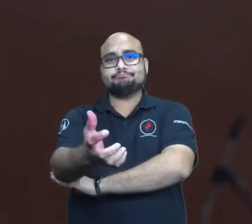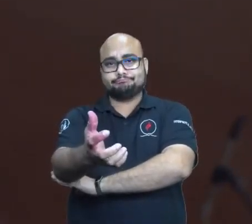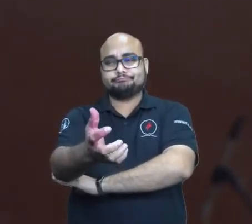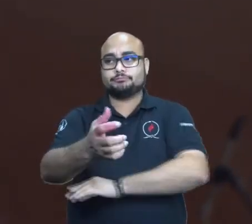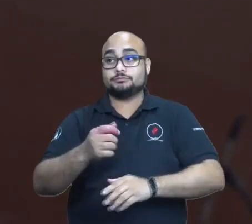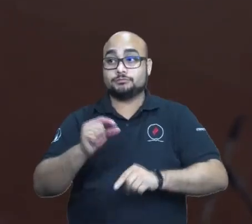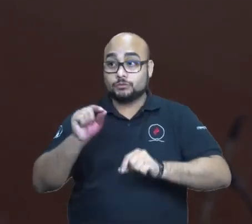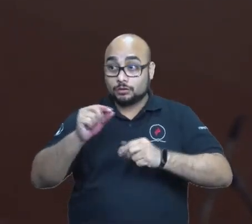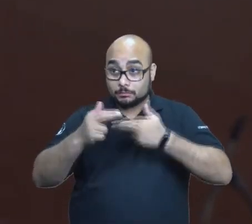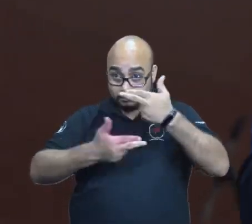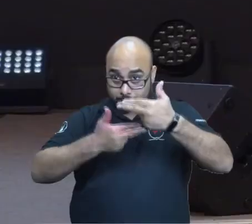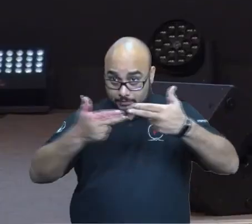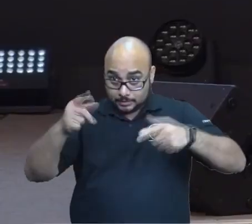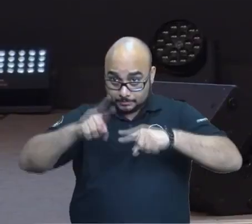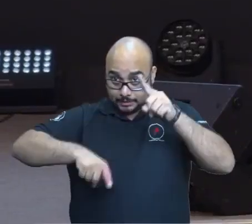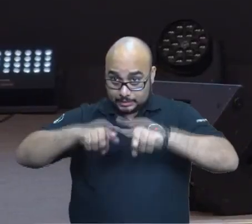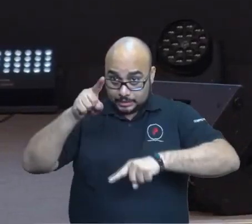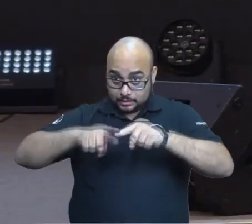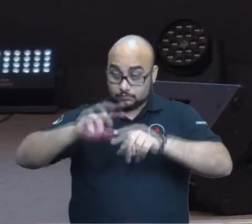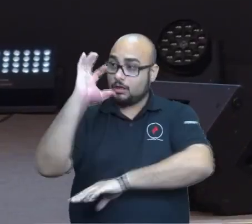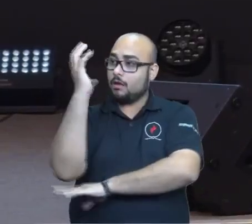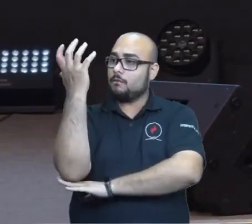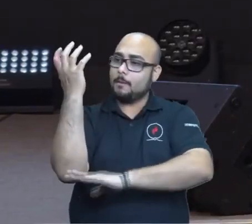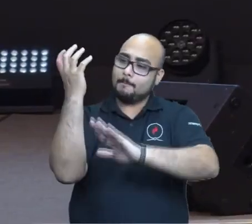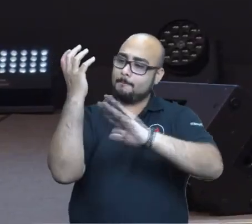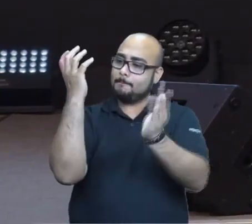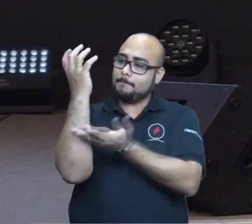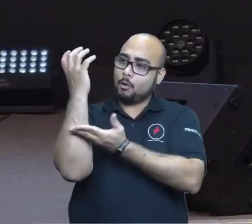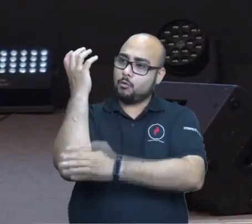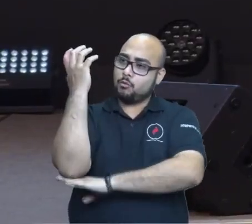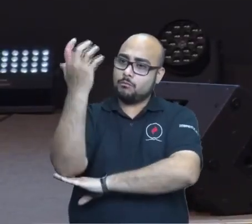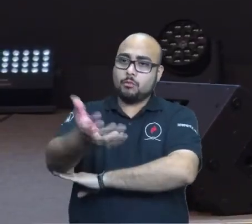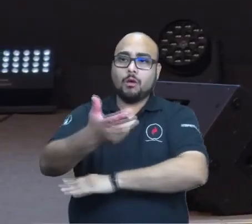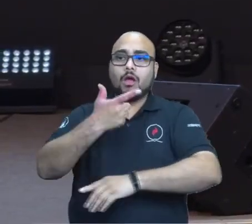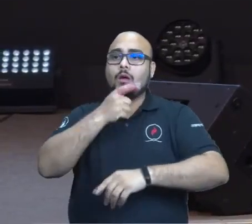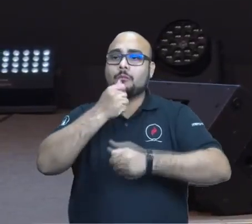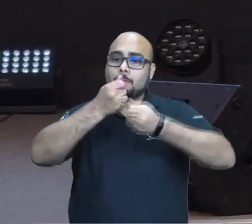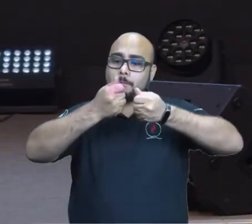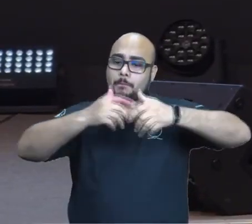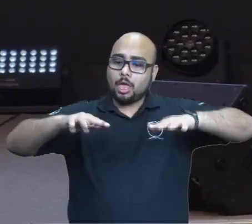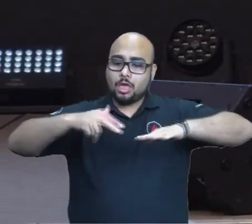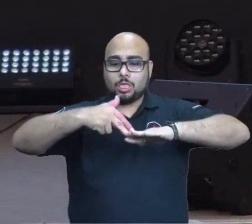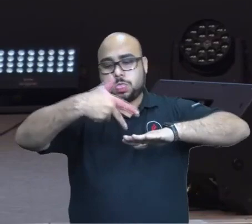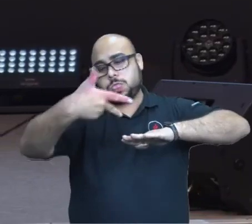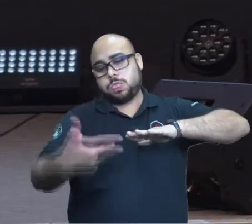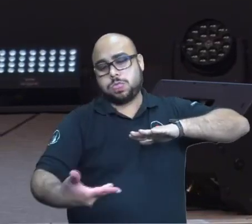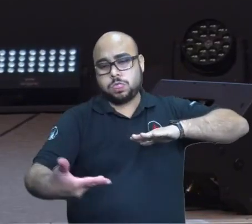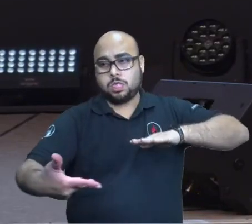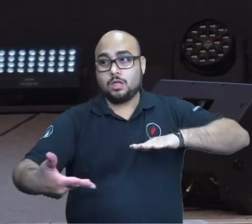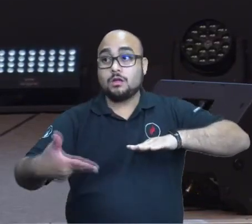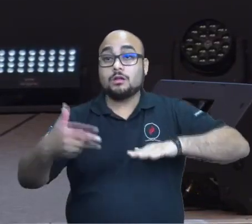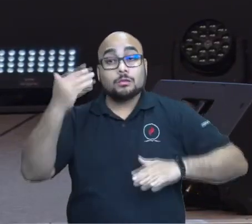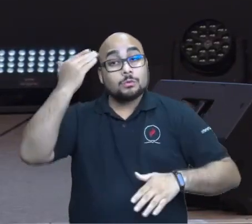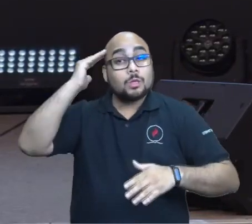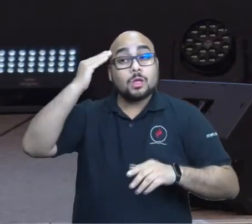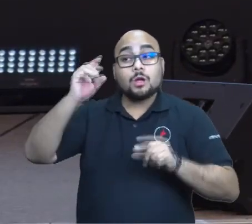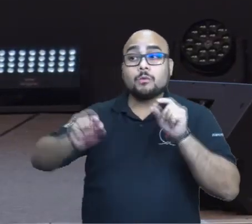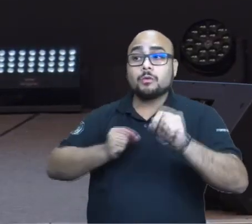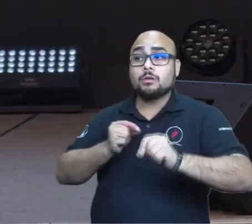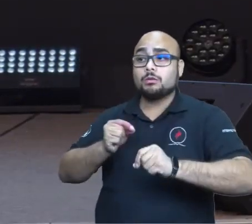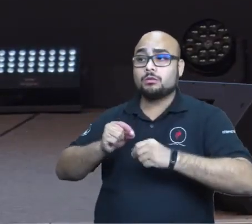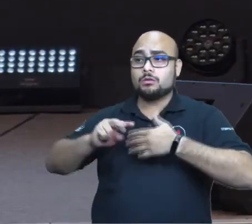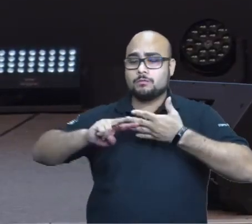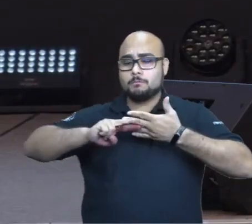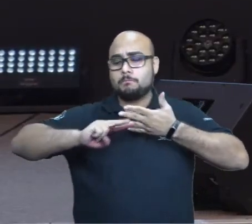água você percebeu que a gente tem duas coisas uma após a outra numa grande